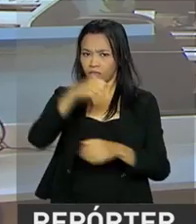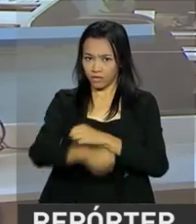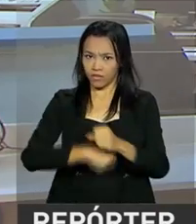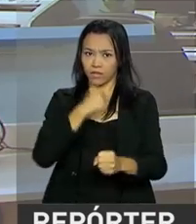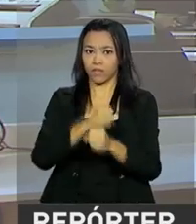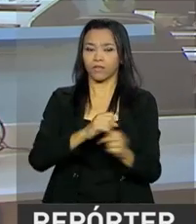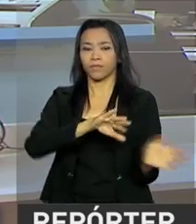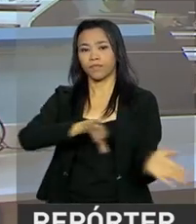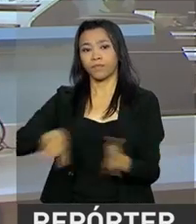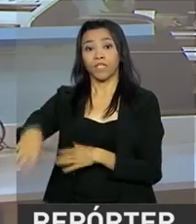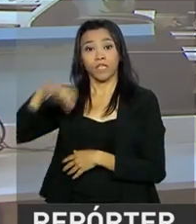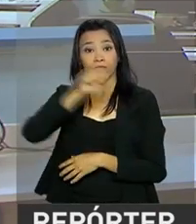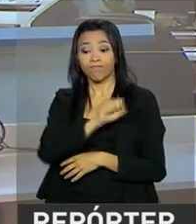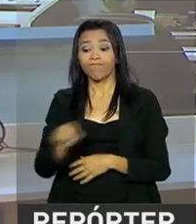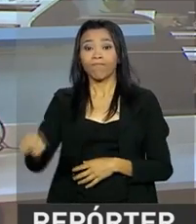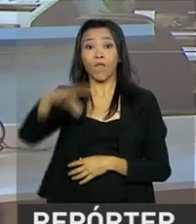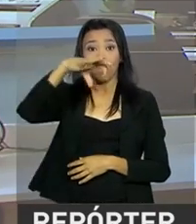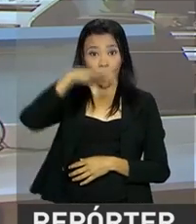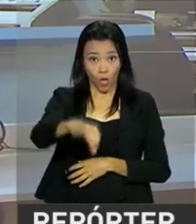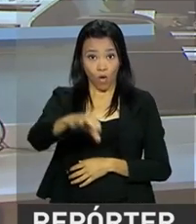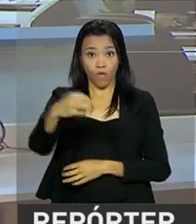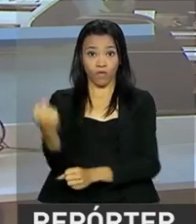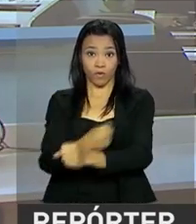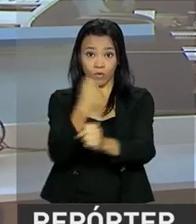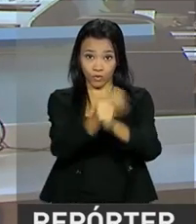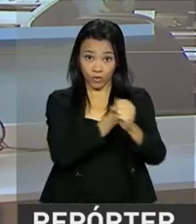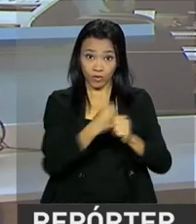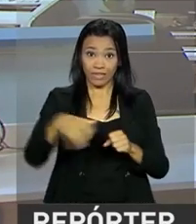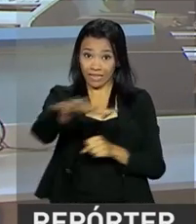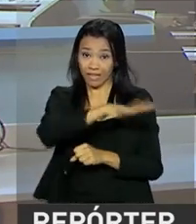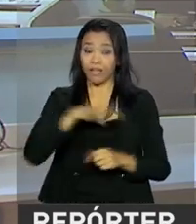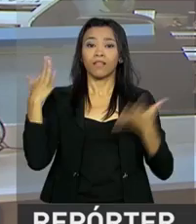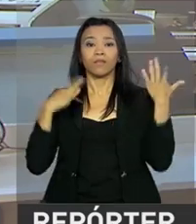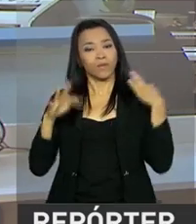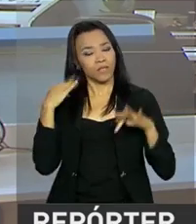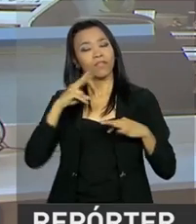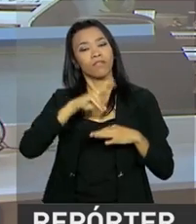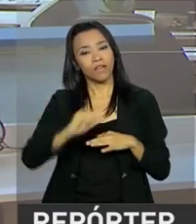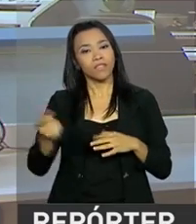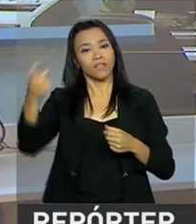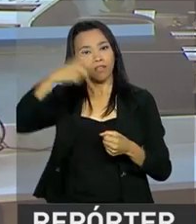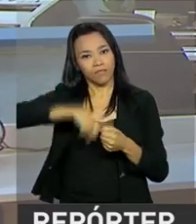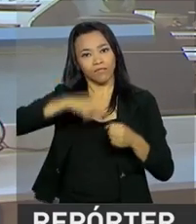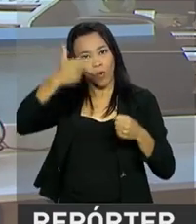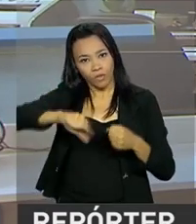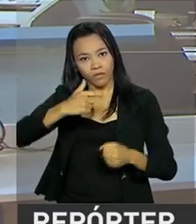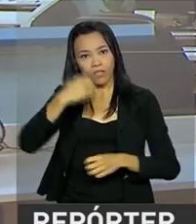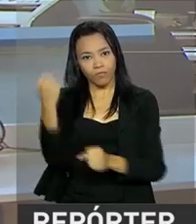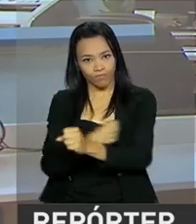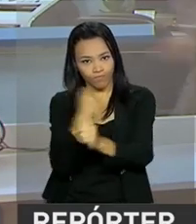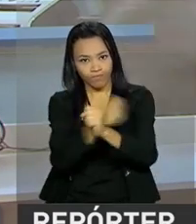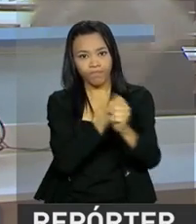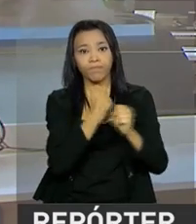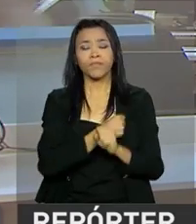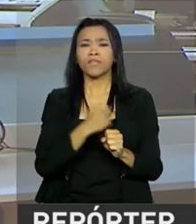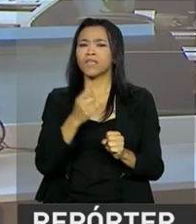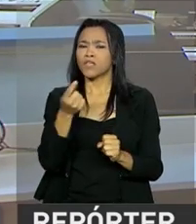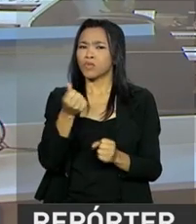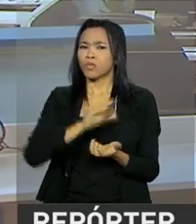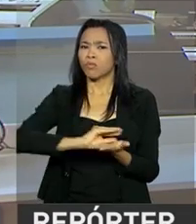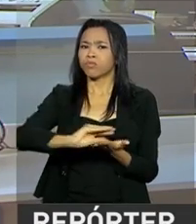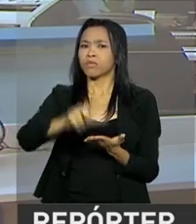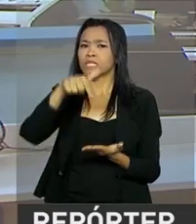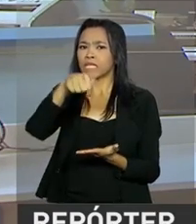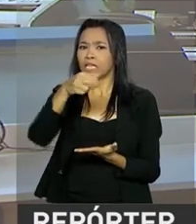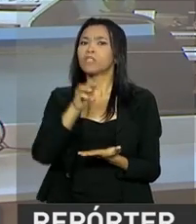E 9 obras da área de turismo vão ser retomadas pelo governo federal. os investimentos devem chegar a 7